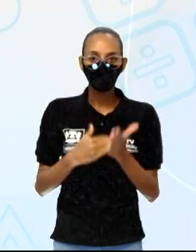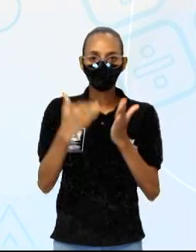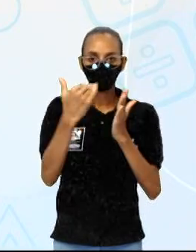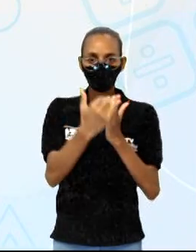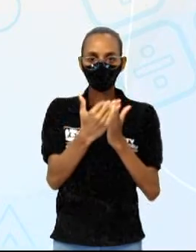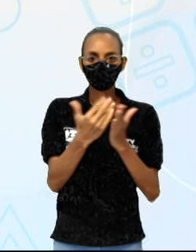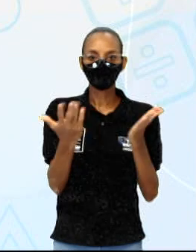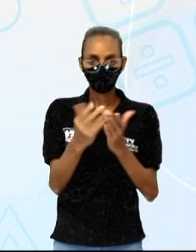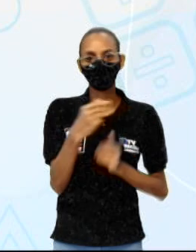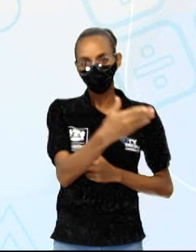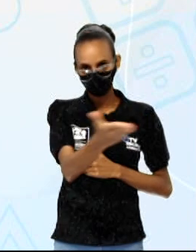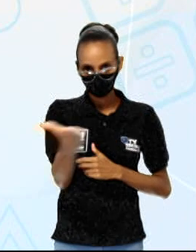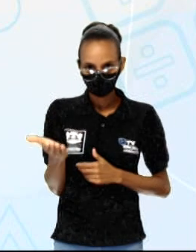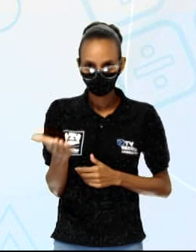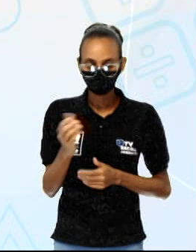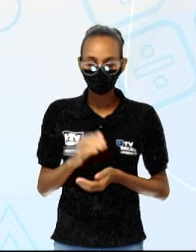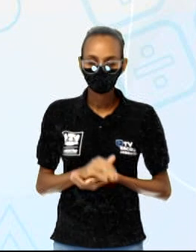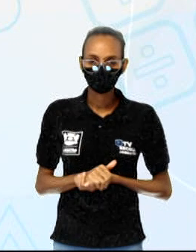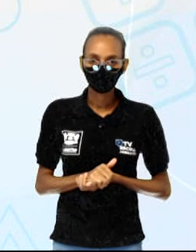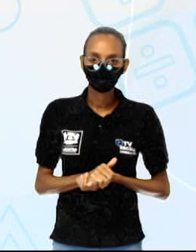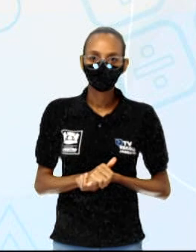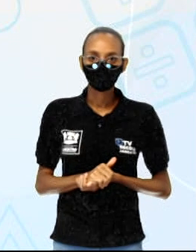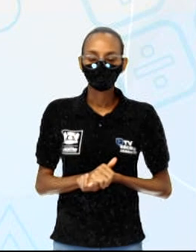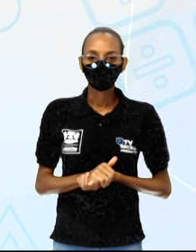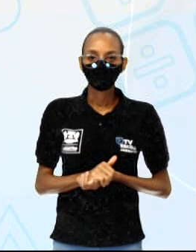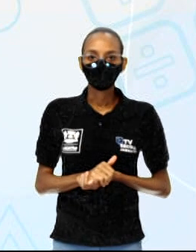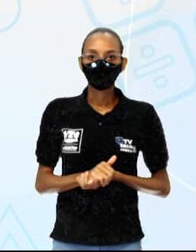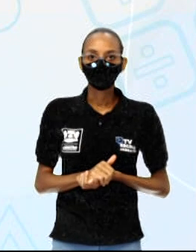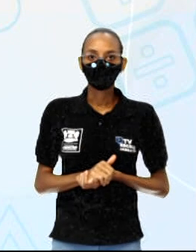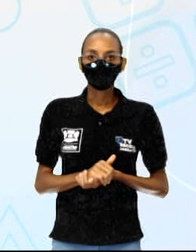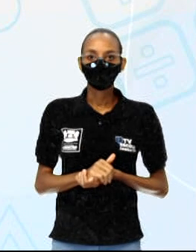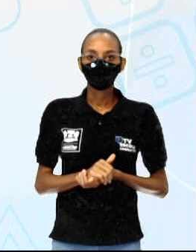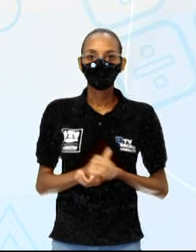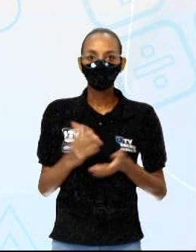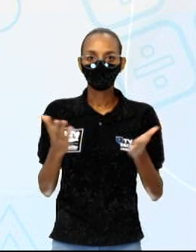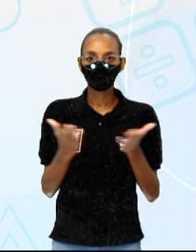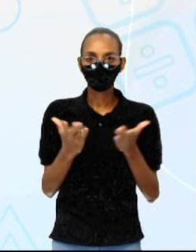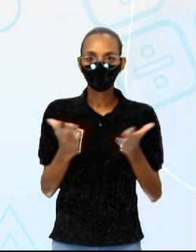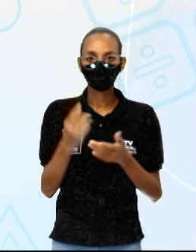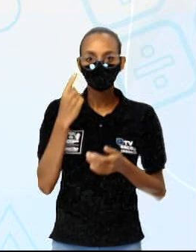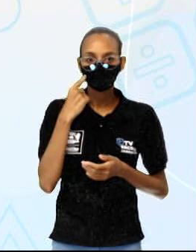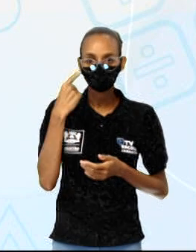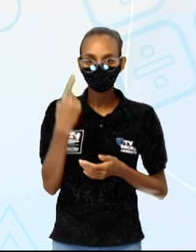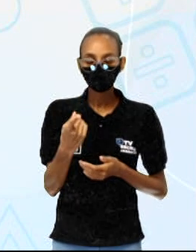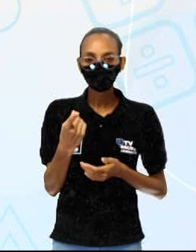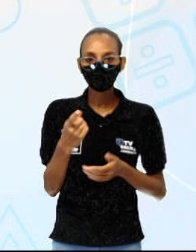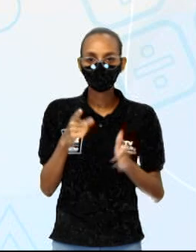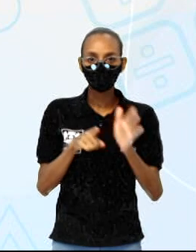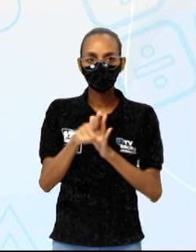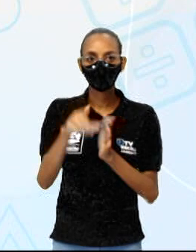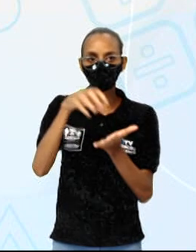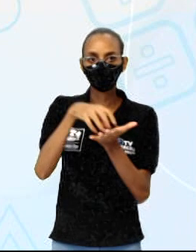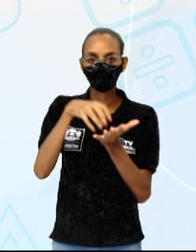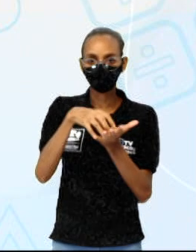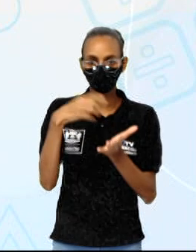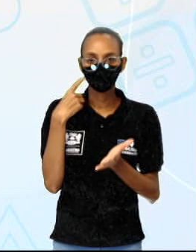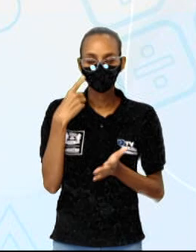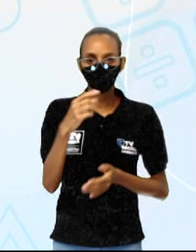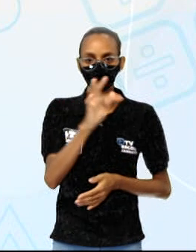Agora é com vocês aí, ó. Questão de concurso Fundação Carlos Chagas. Na figura abaixo